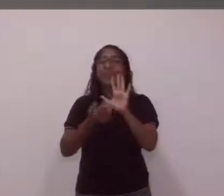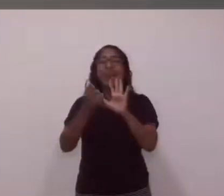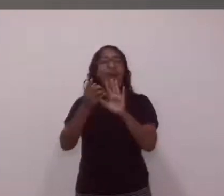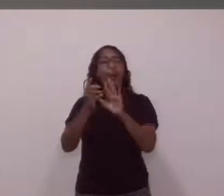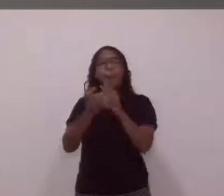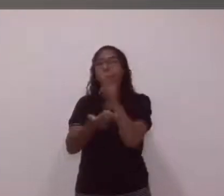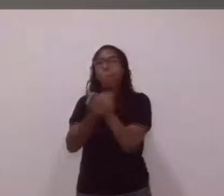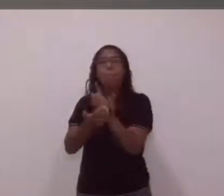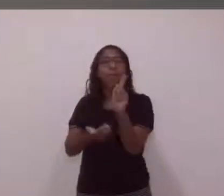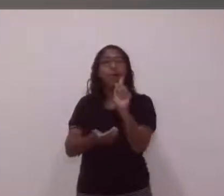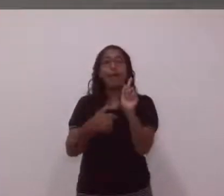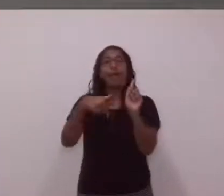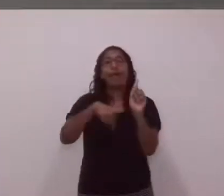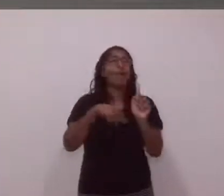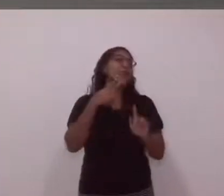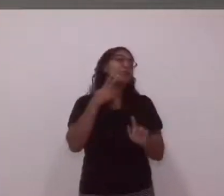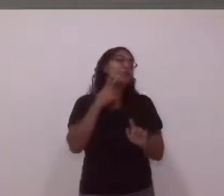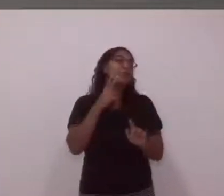tenhamos